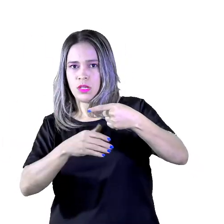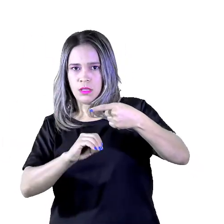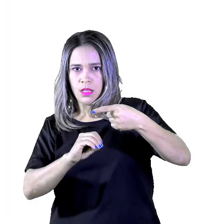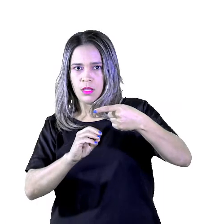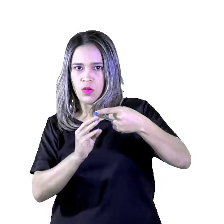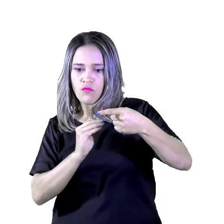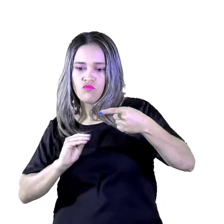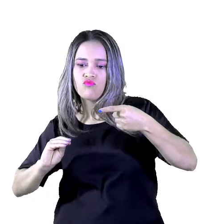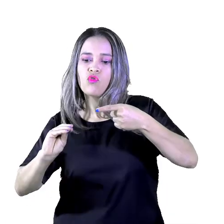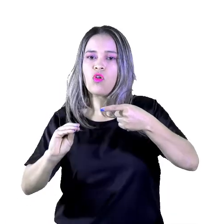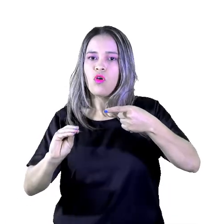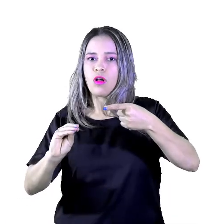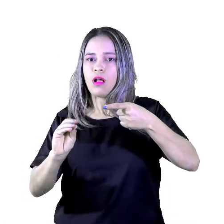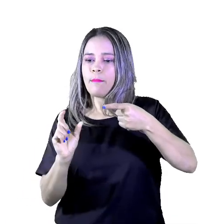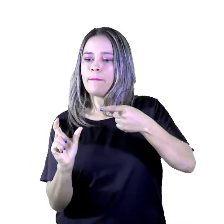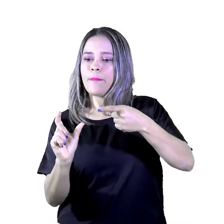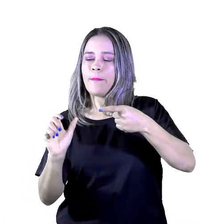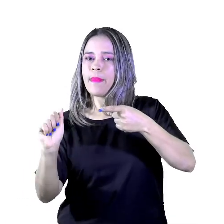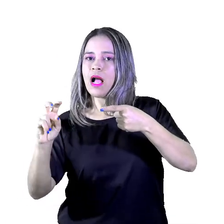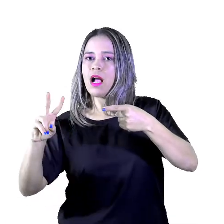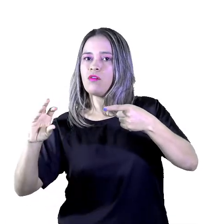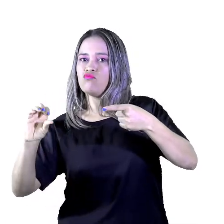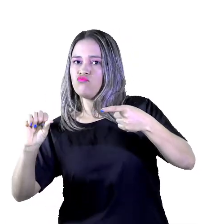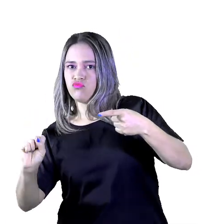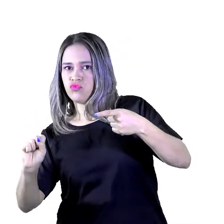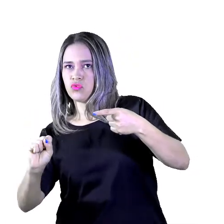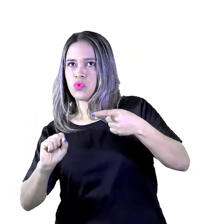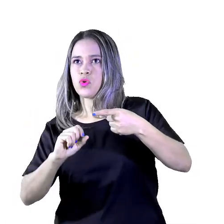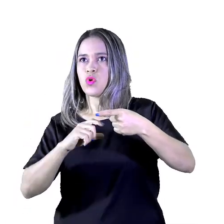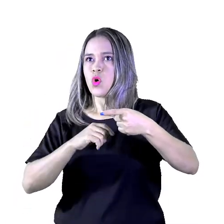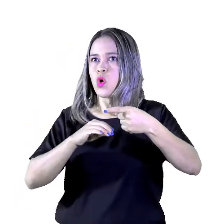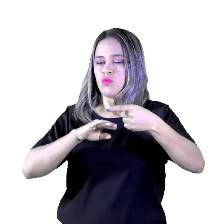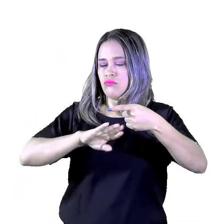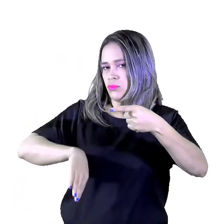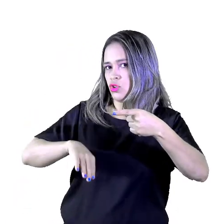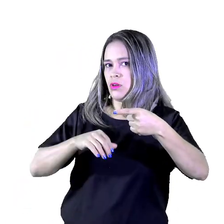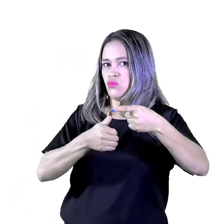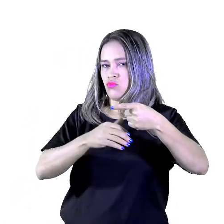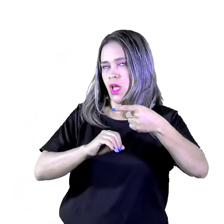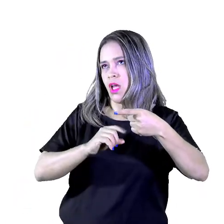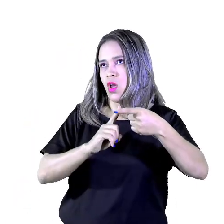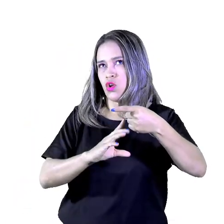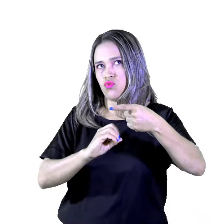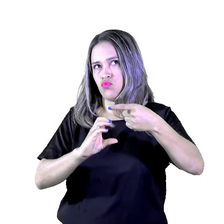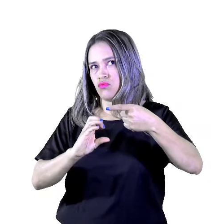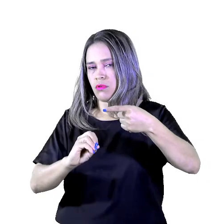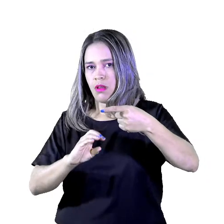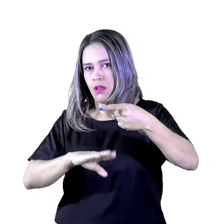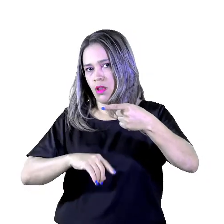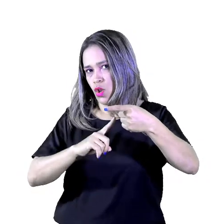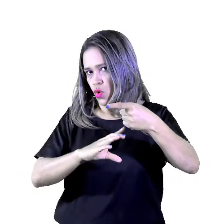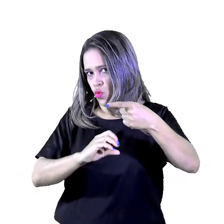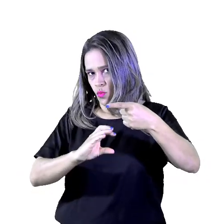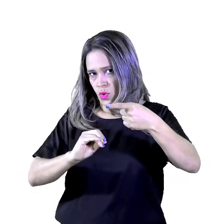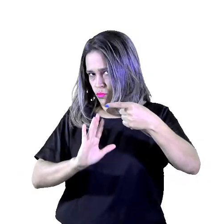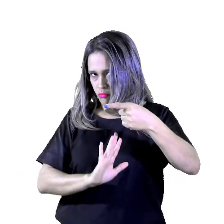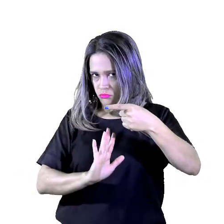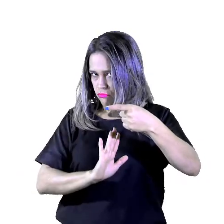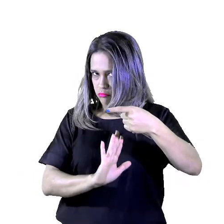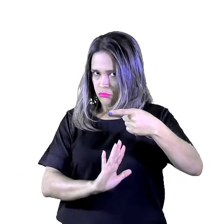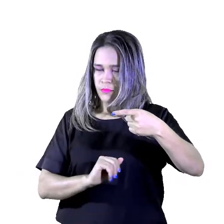a palavra avos, com exceção do 10, do 100 e do 1000 que eu acabei de ler para vocês. Então eu trouxe